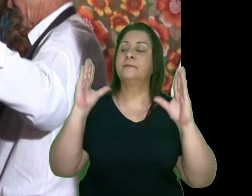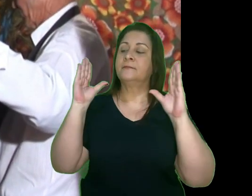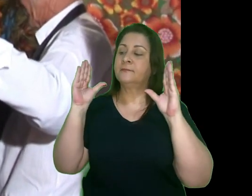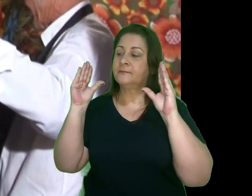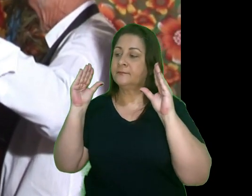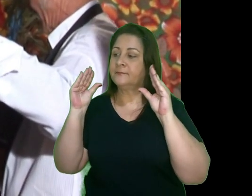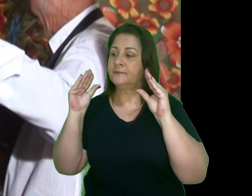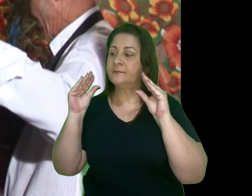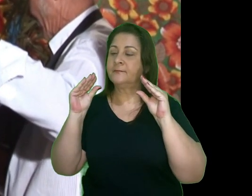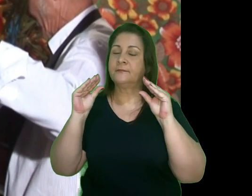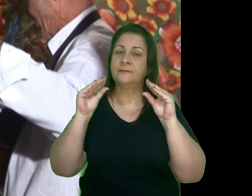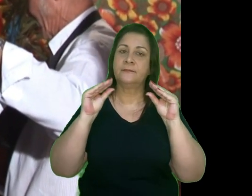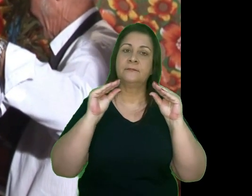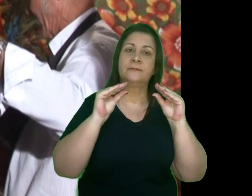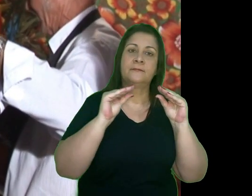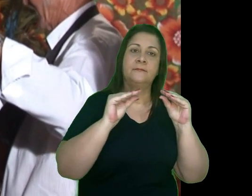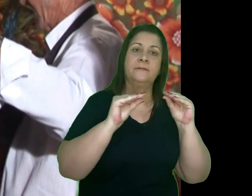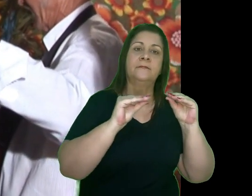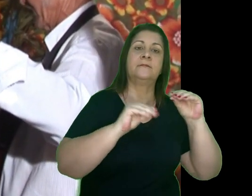só